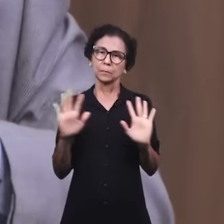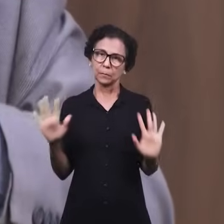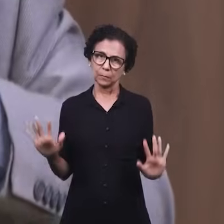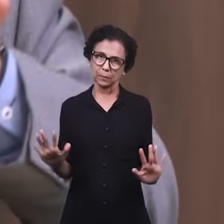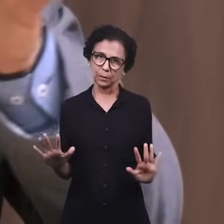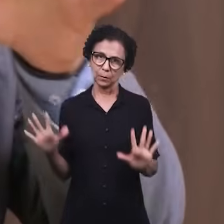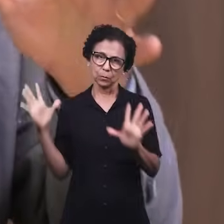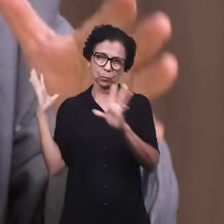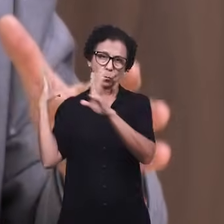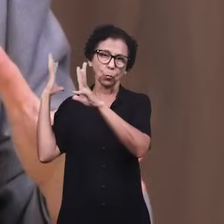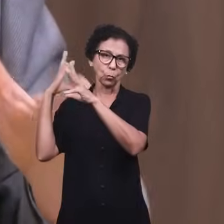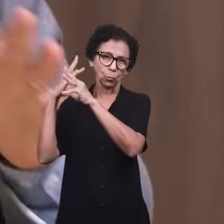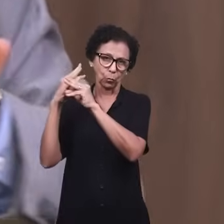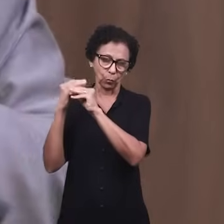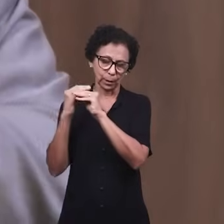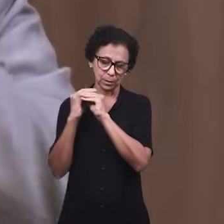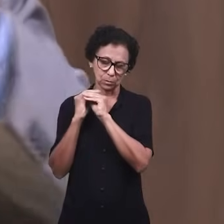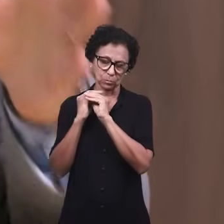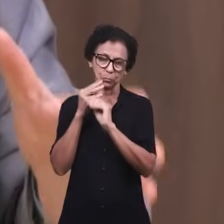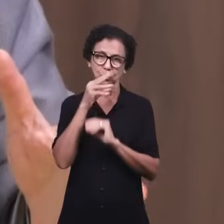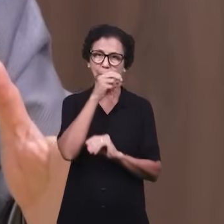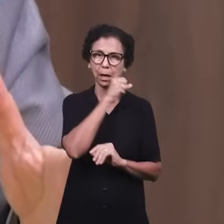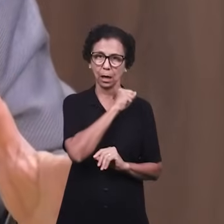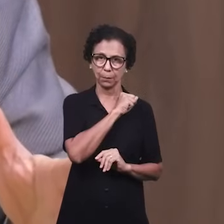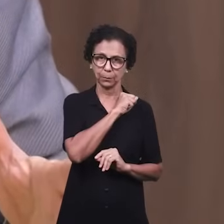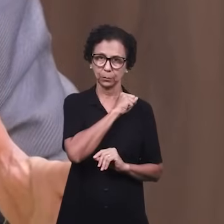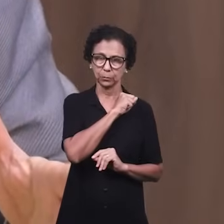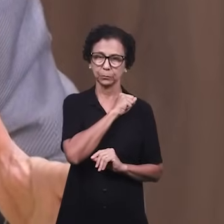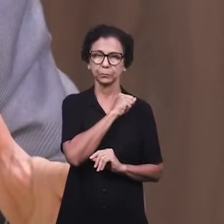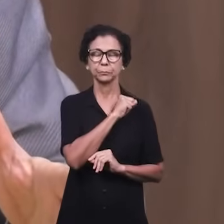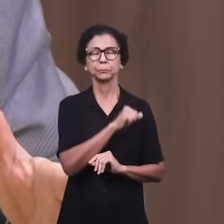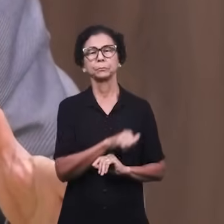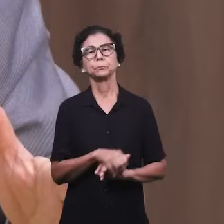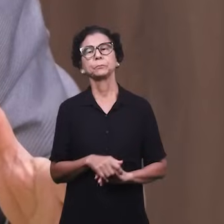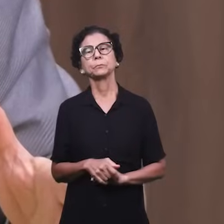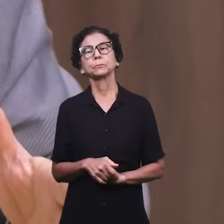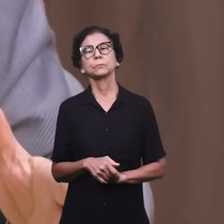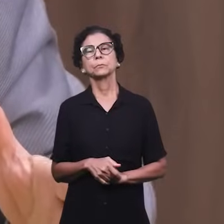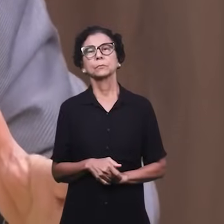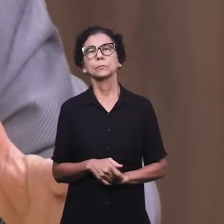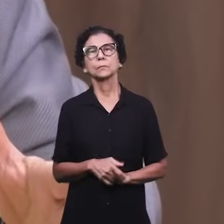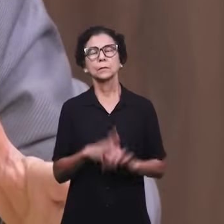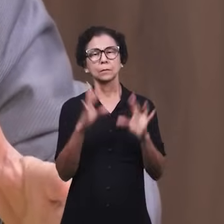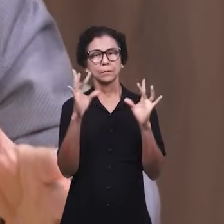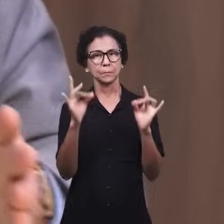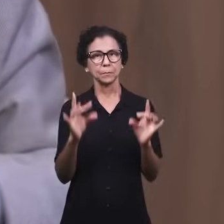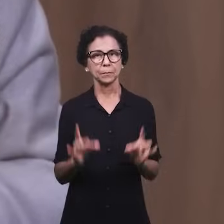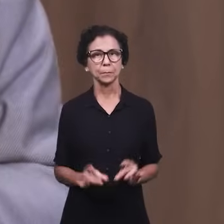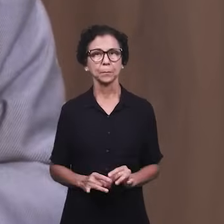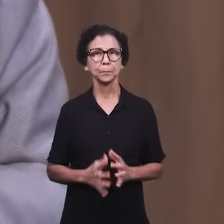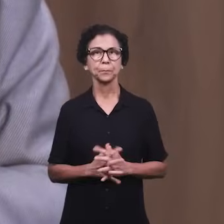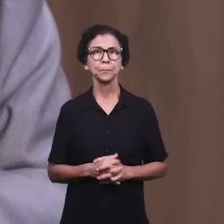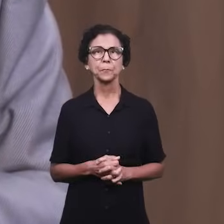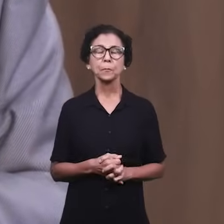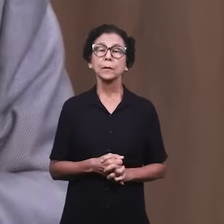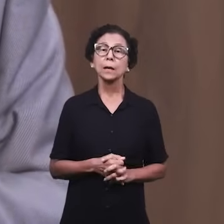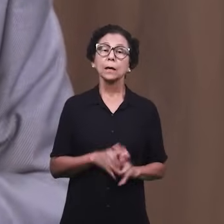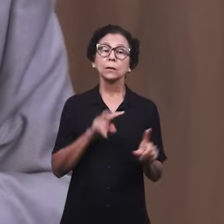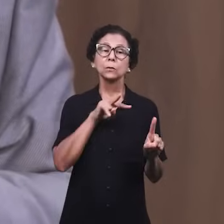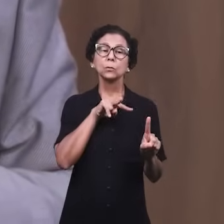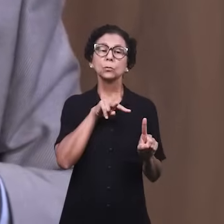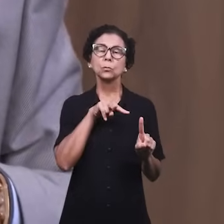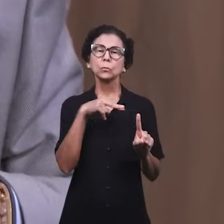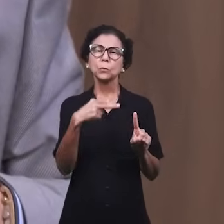fiz uma um resumão disso aí né rapidamente um resumo desse processo para nós hoje então do ponto de